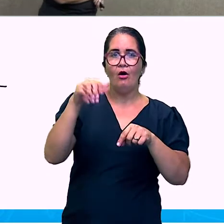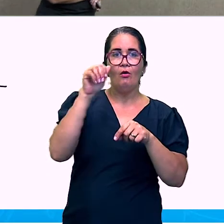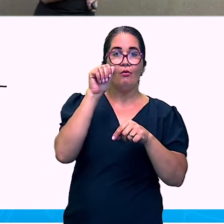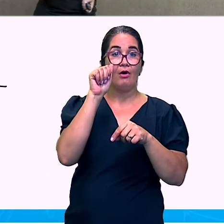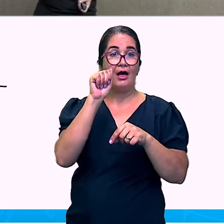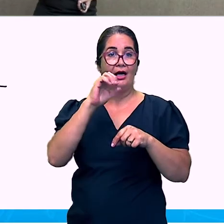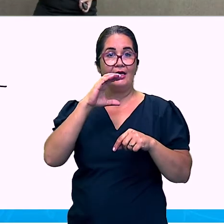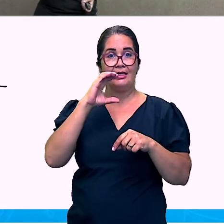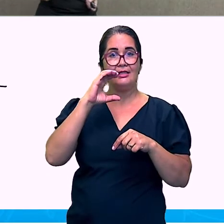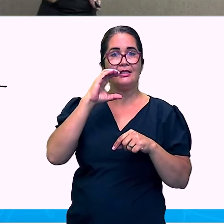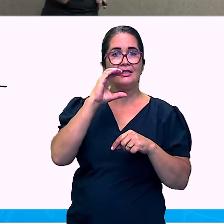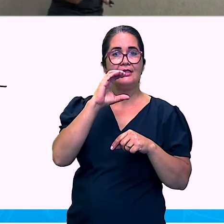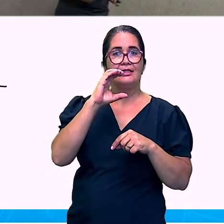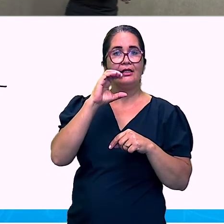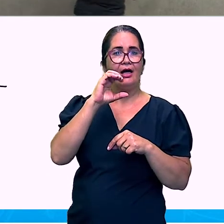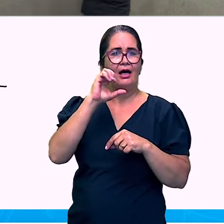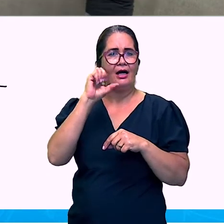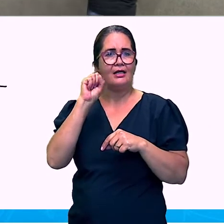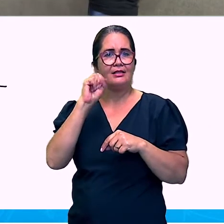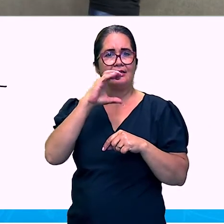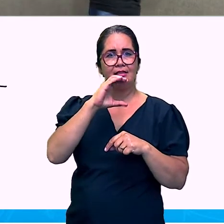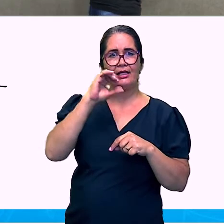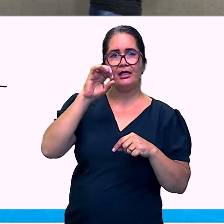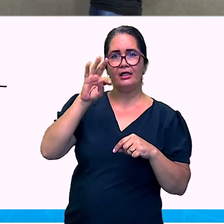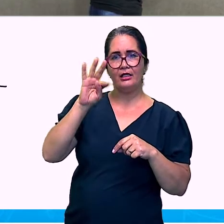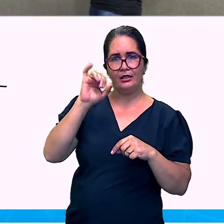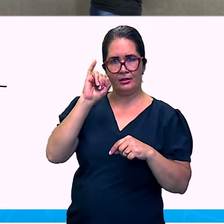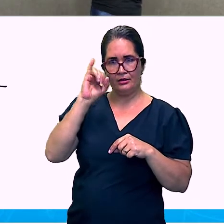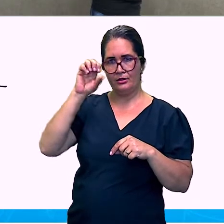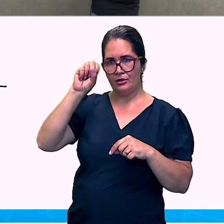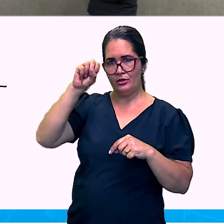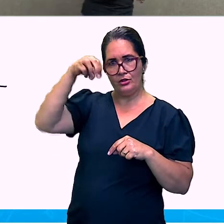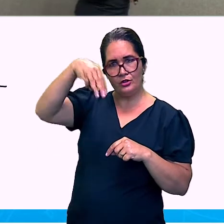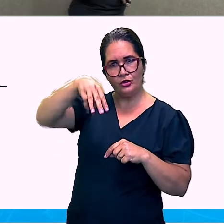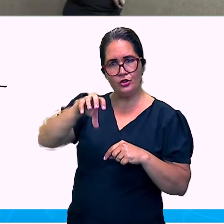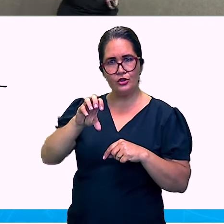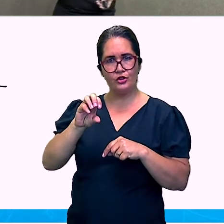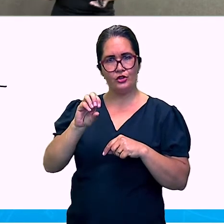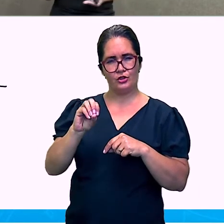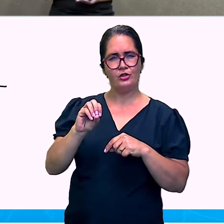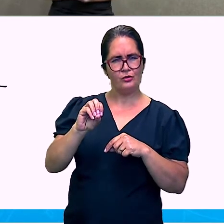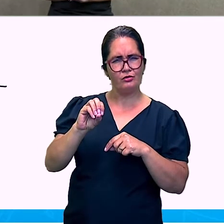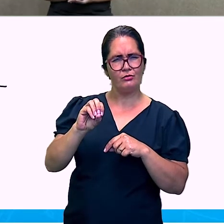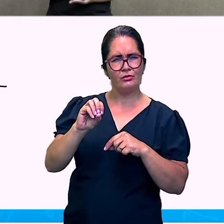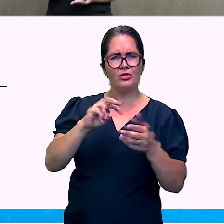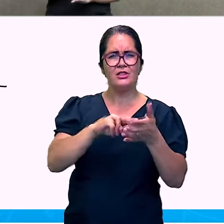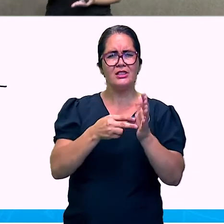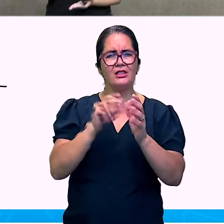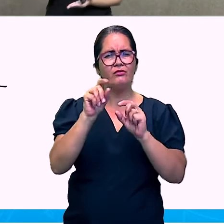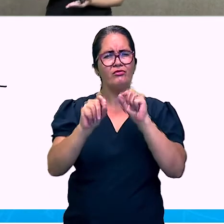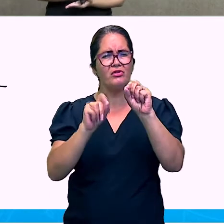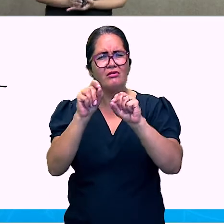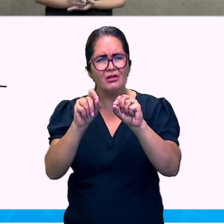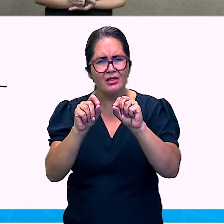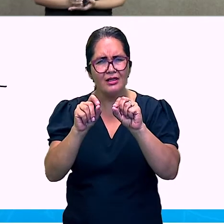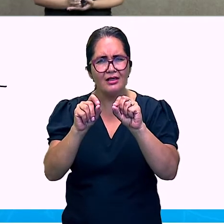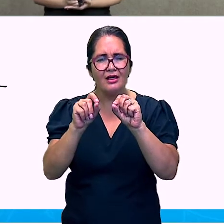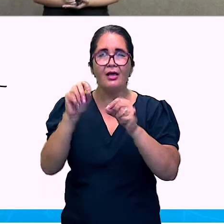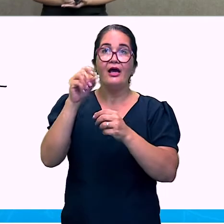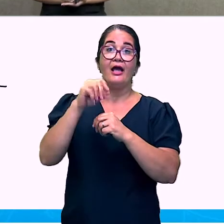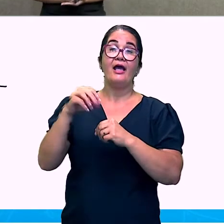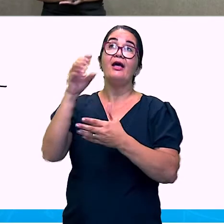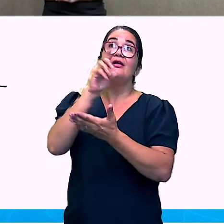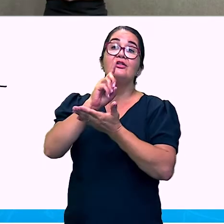Na moderna temos o endoísmo. Assetismo é a divindade.